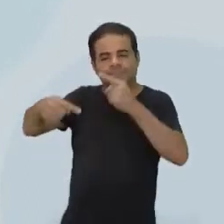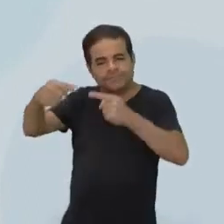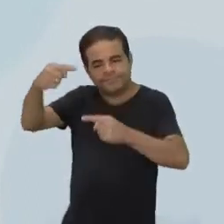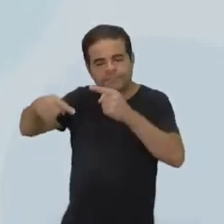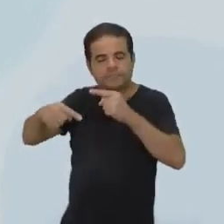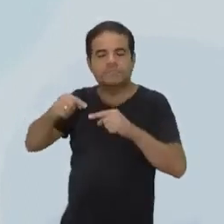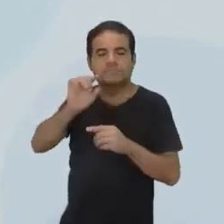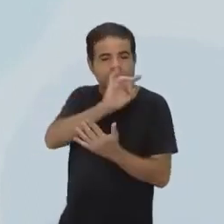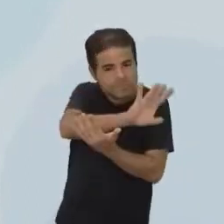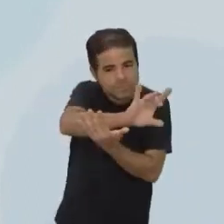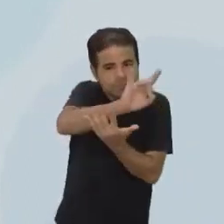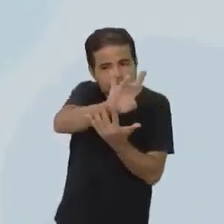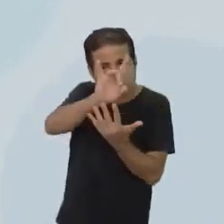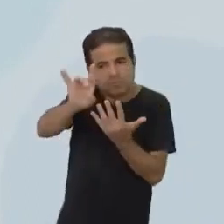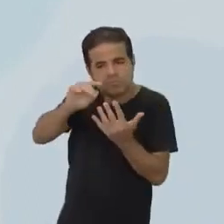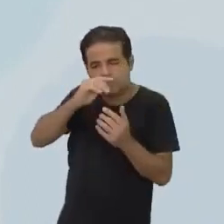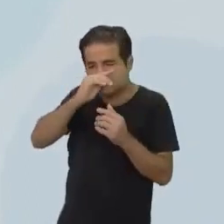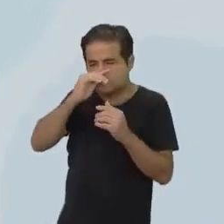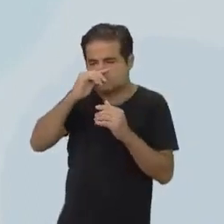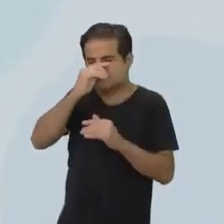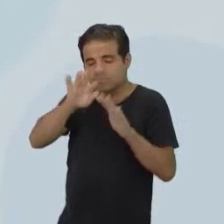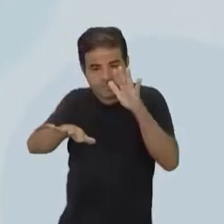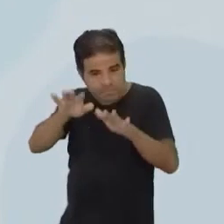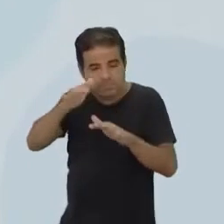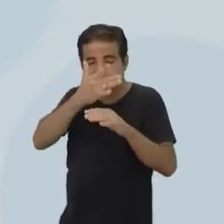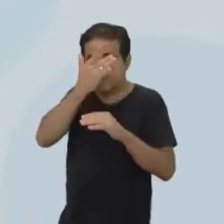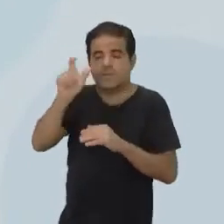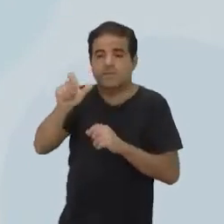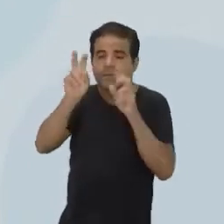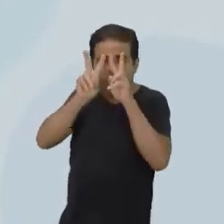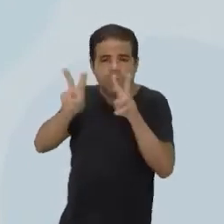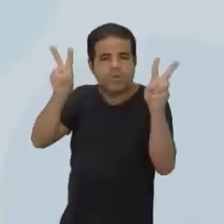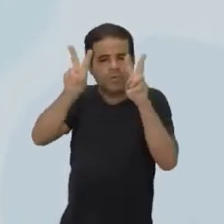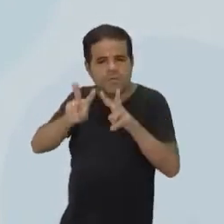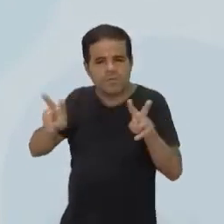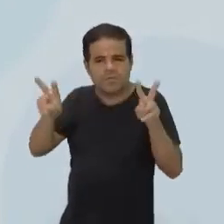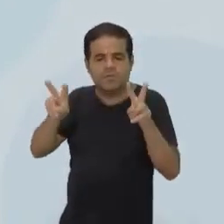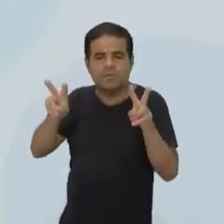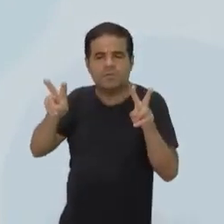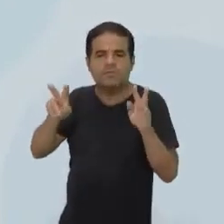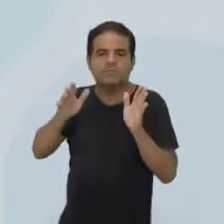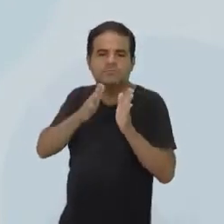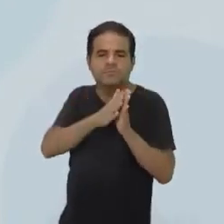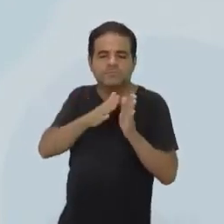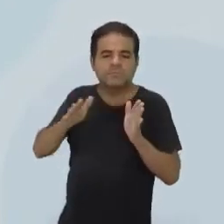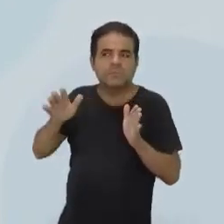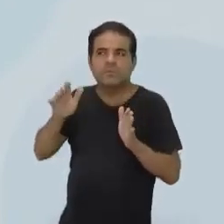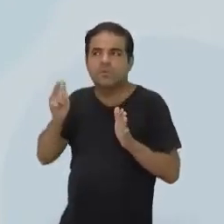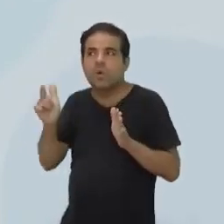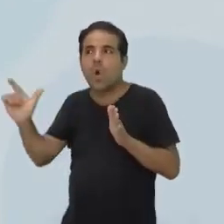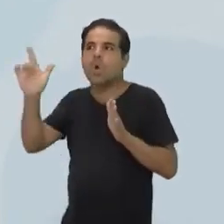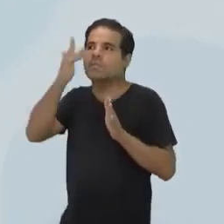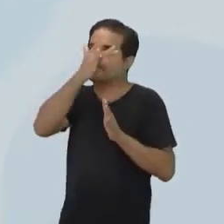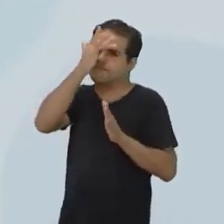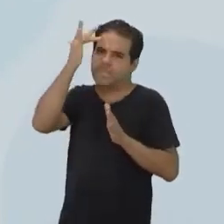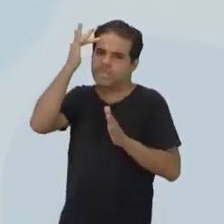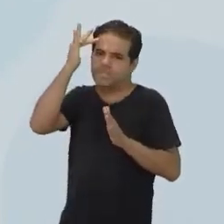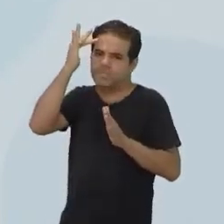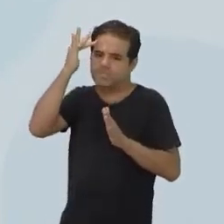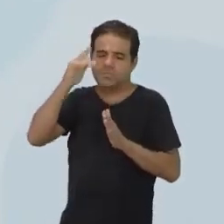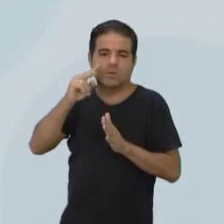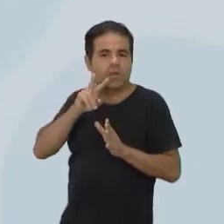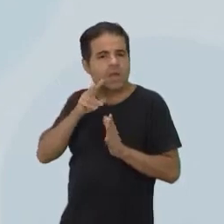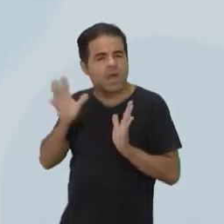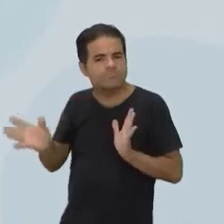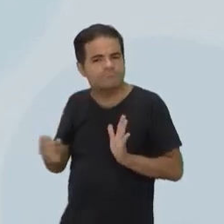discutir entre vocês sobre abordagem, porque às vezes a pessoa tem uma visão mais holística, mas outras têm uma visão mais